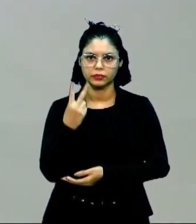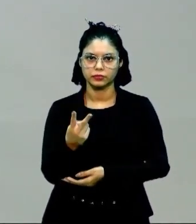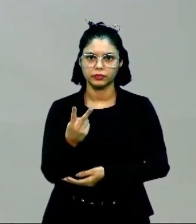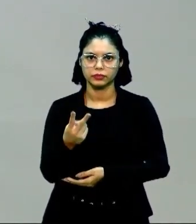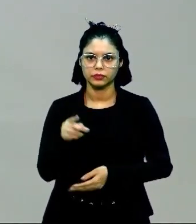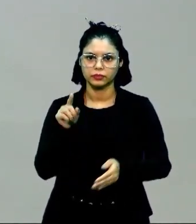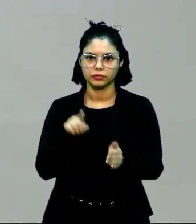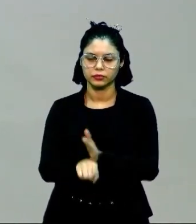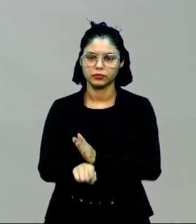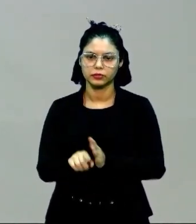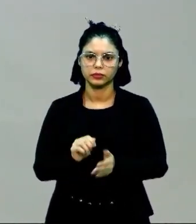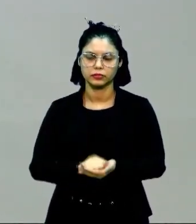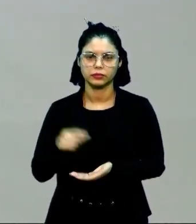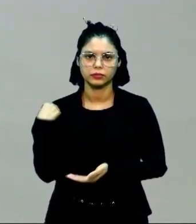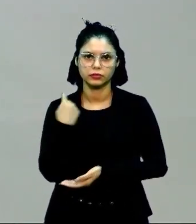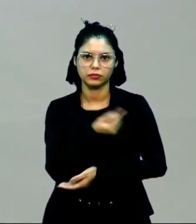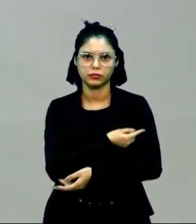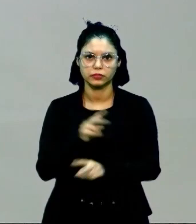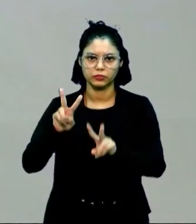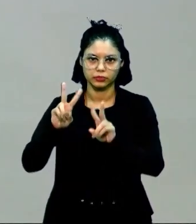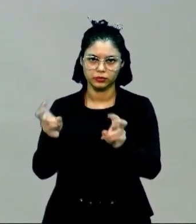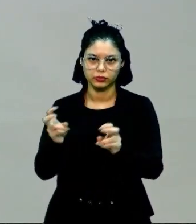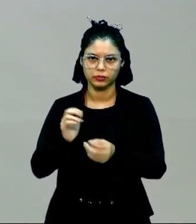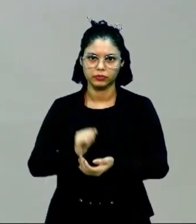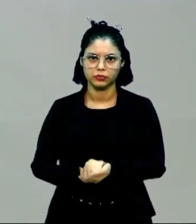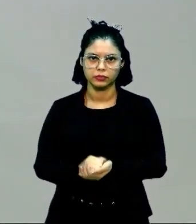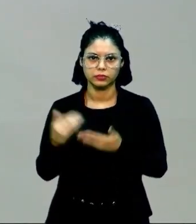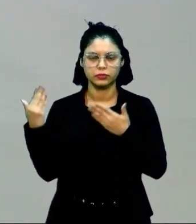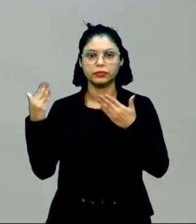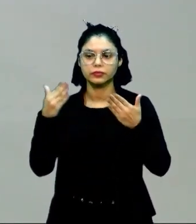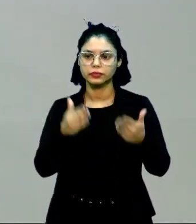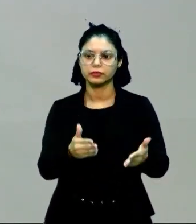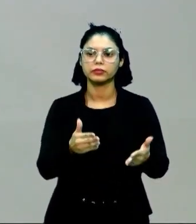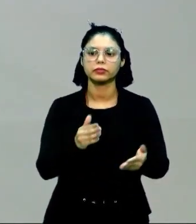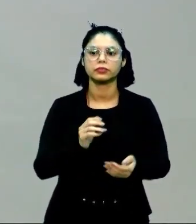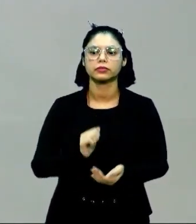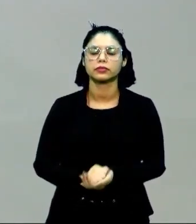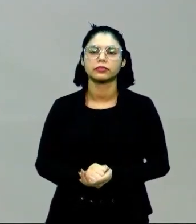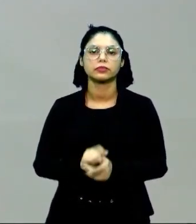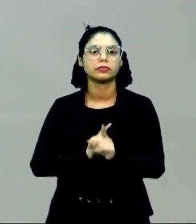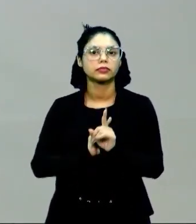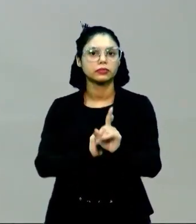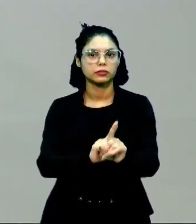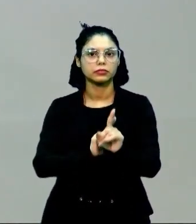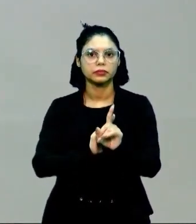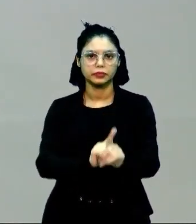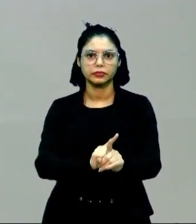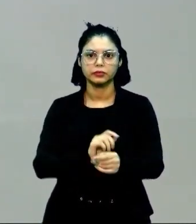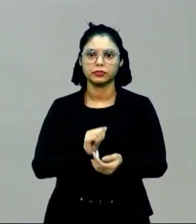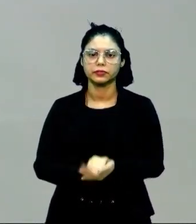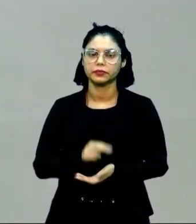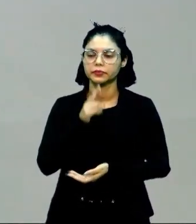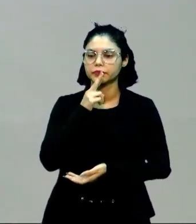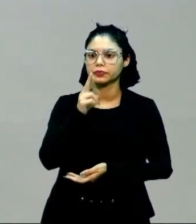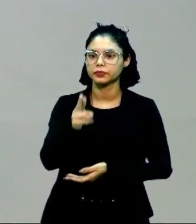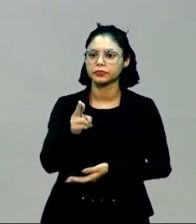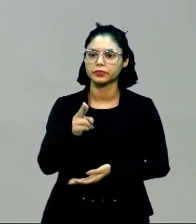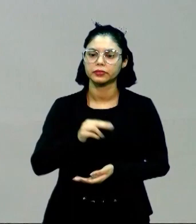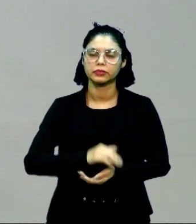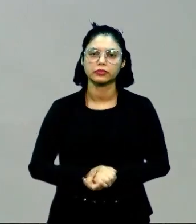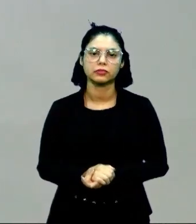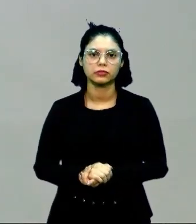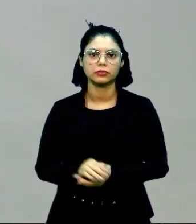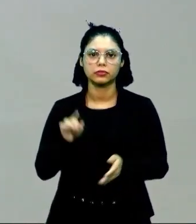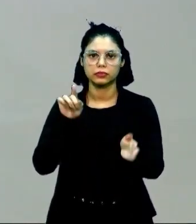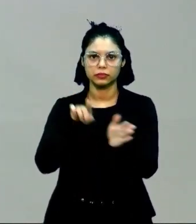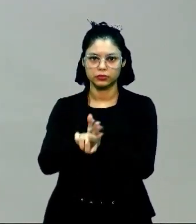estão relacionadas ao nosso tema principal e vocês vão estar acompanhando a resolução